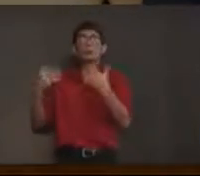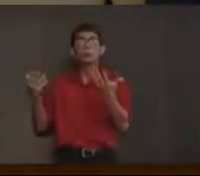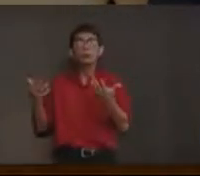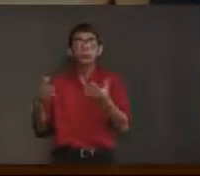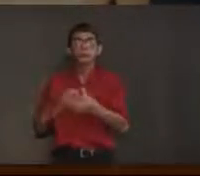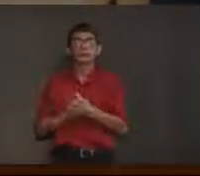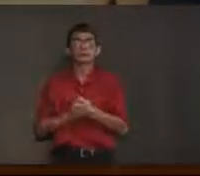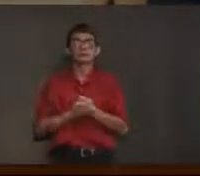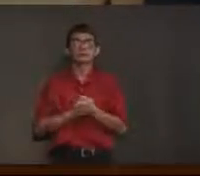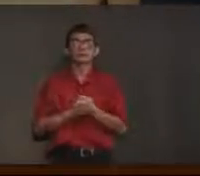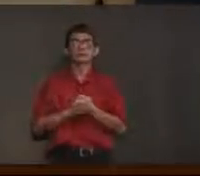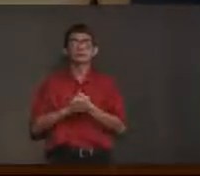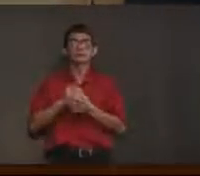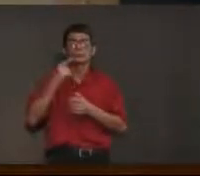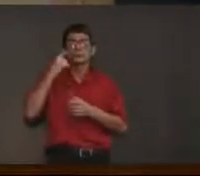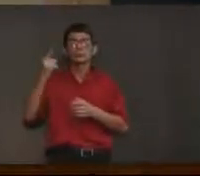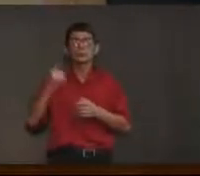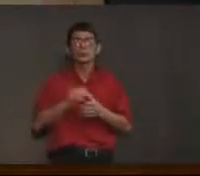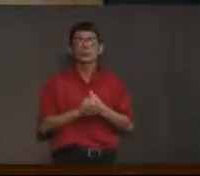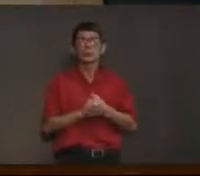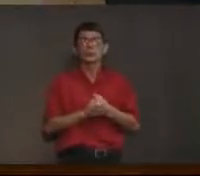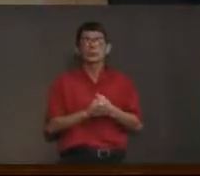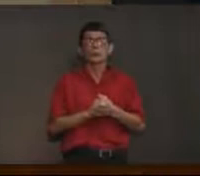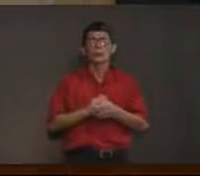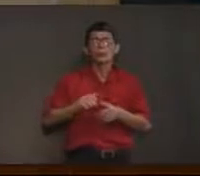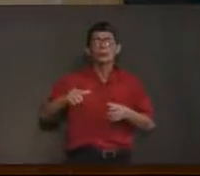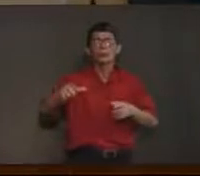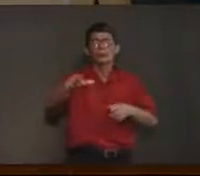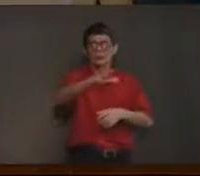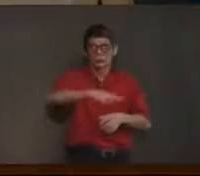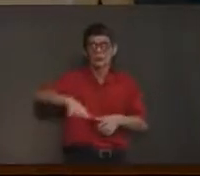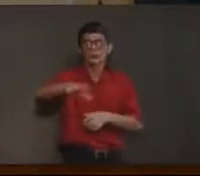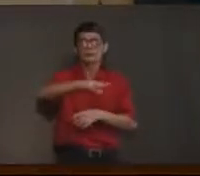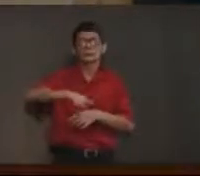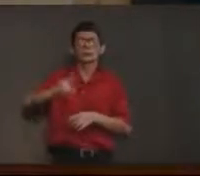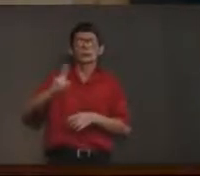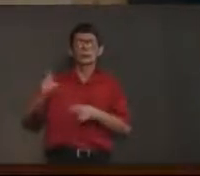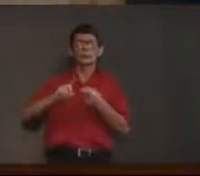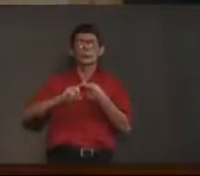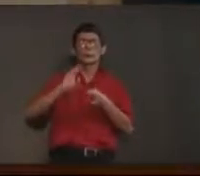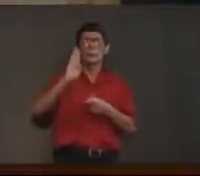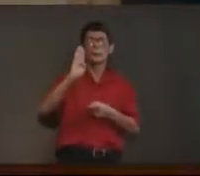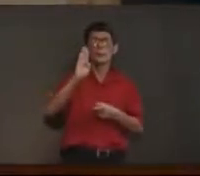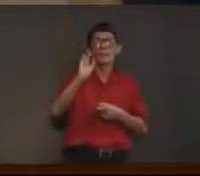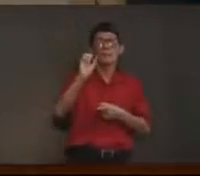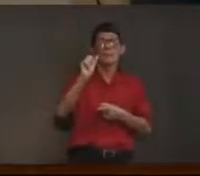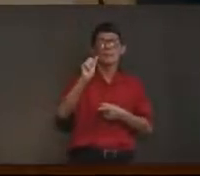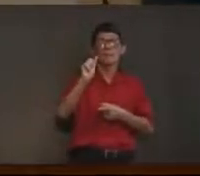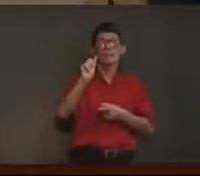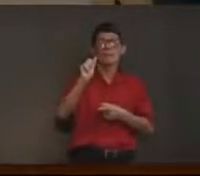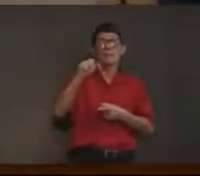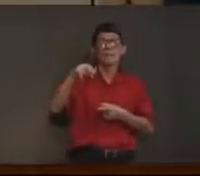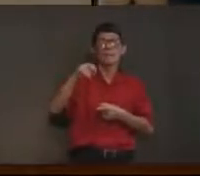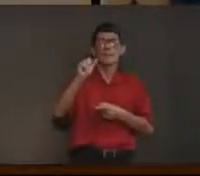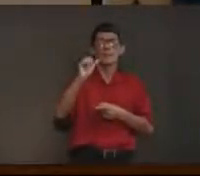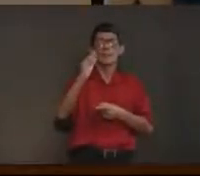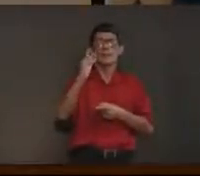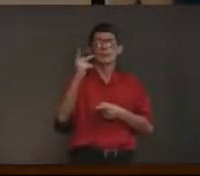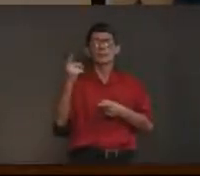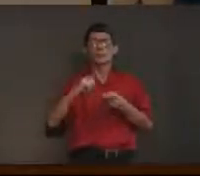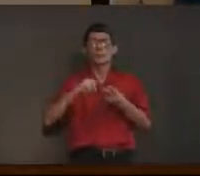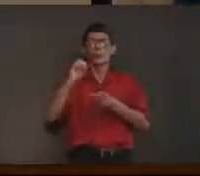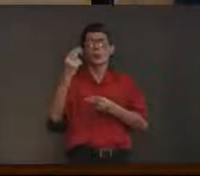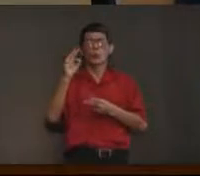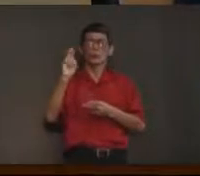com que a gente chama de espaços de pano é que eu de Rio Verde que generalizam o R2 R3 são espaços de funções